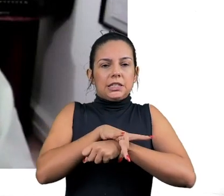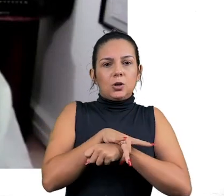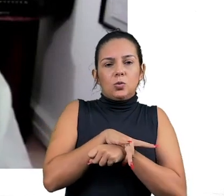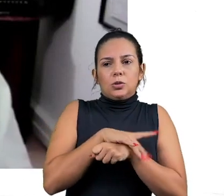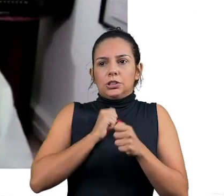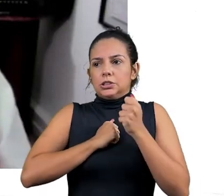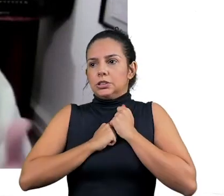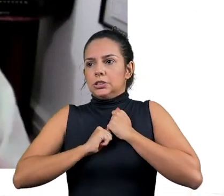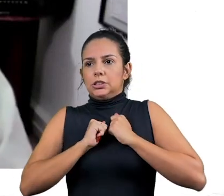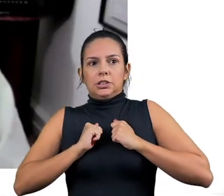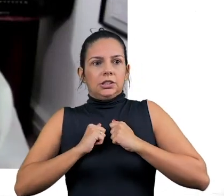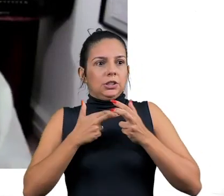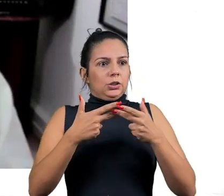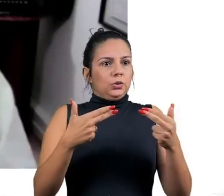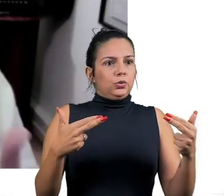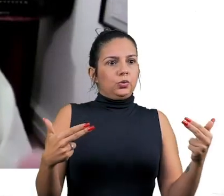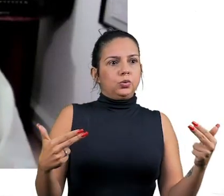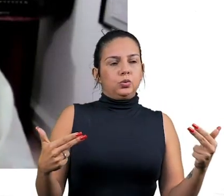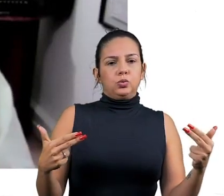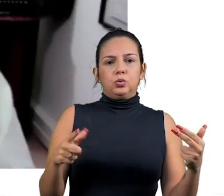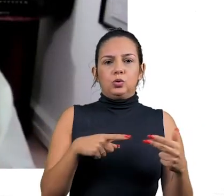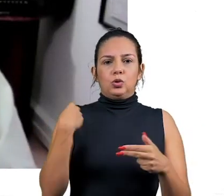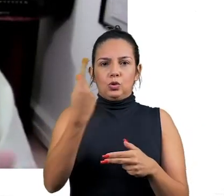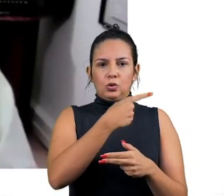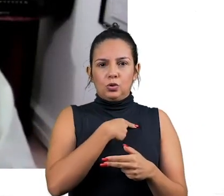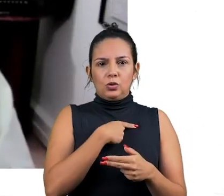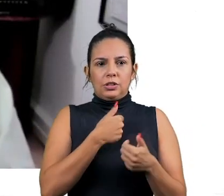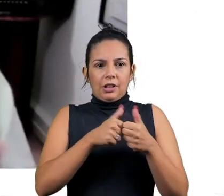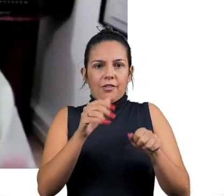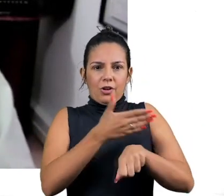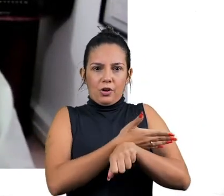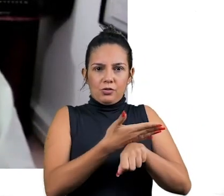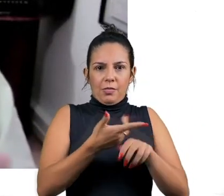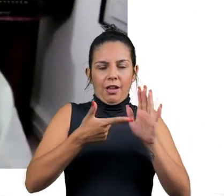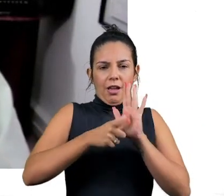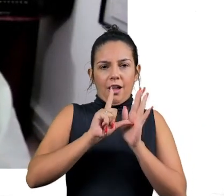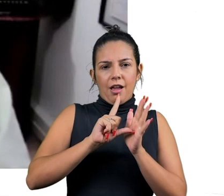né? As coisas sobre as quais a gente estava acostumado